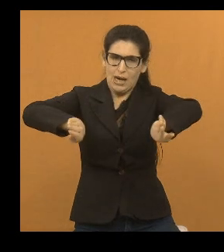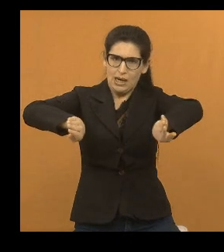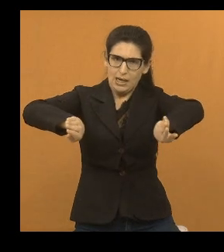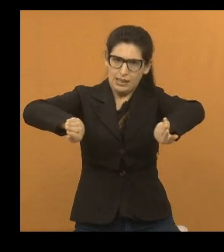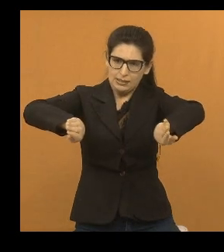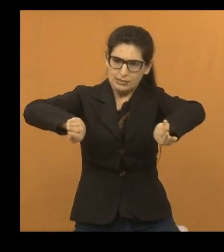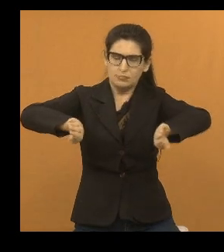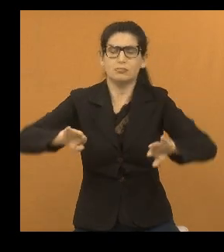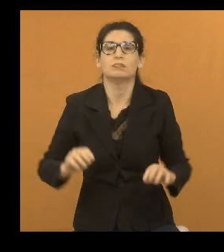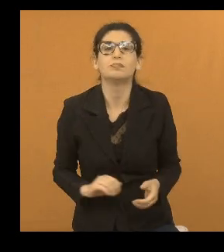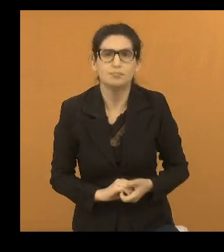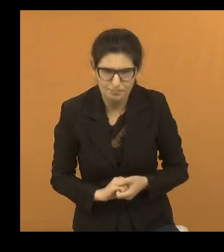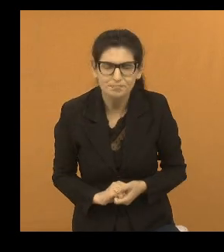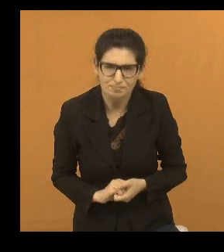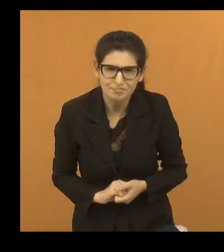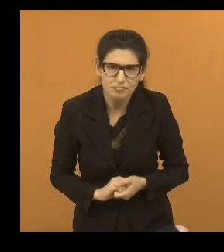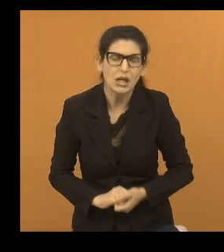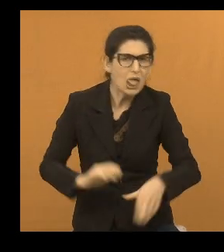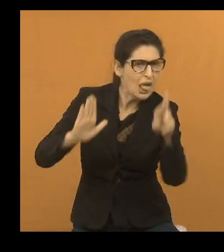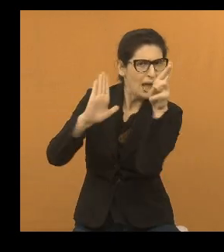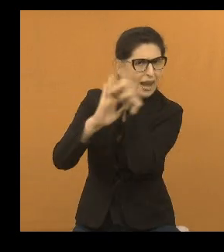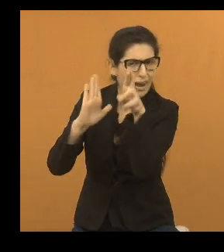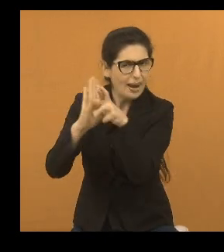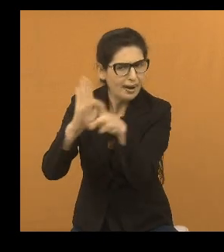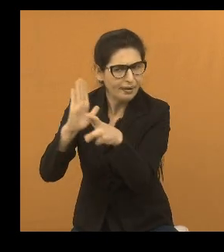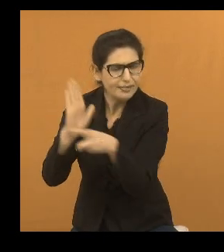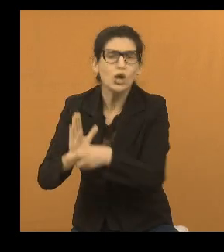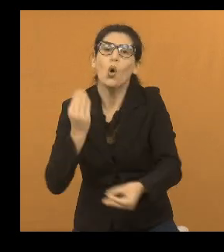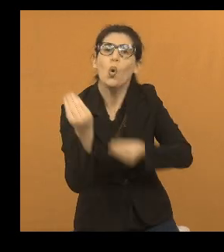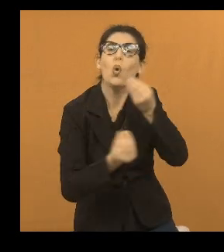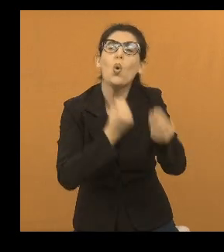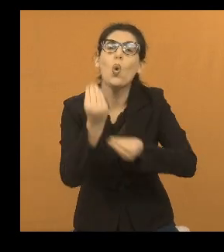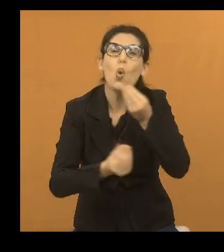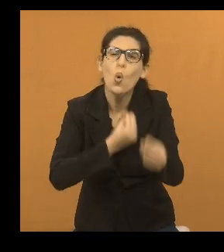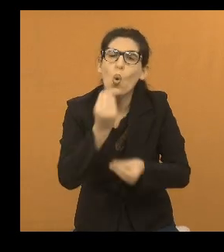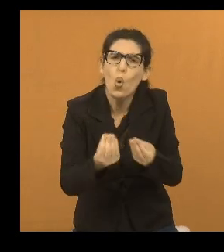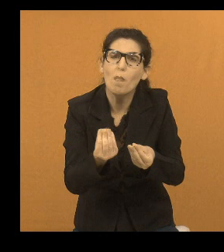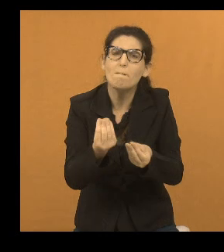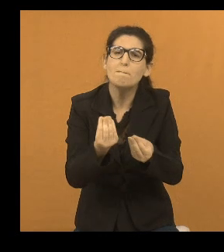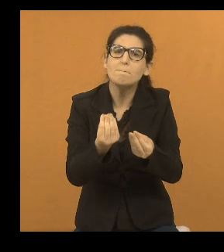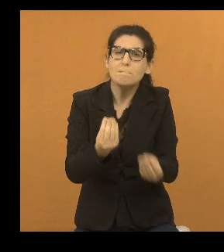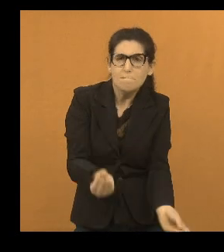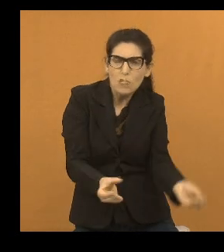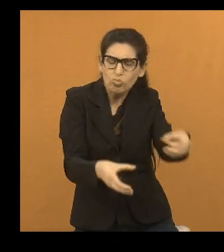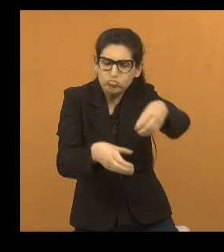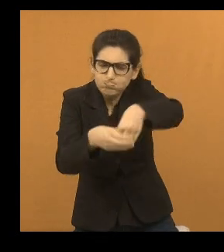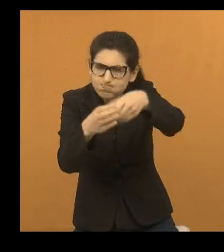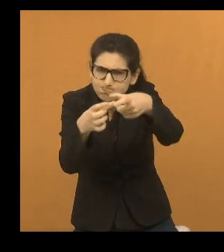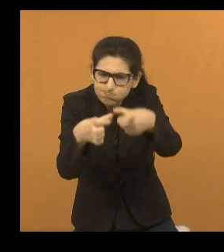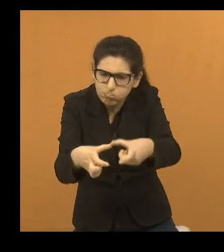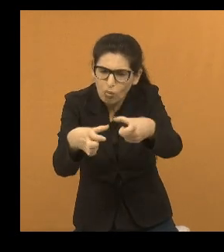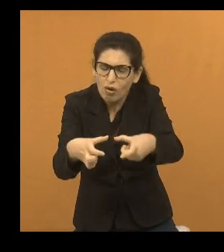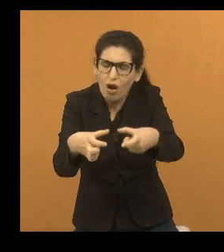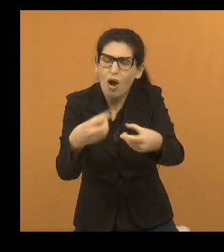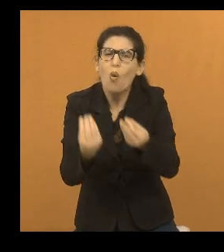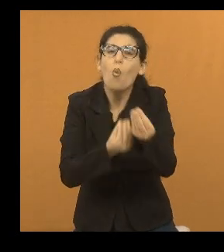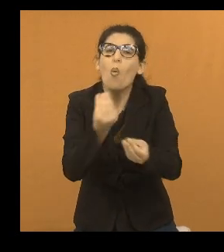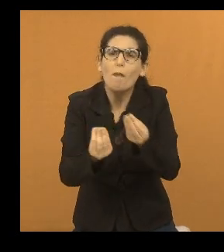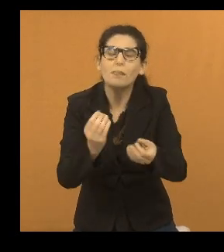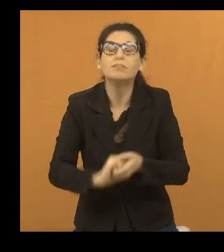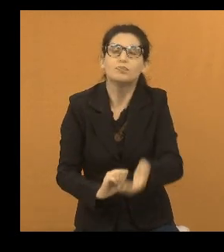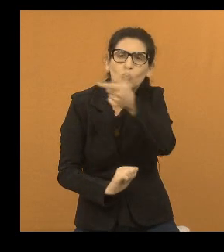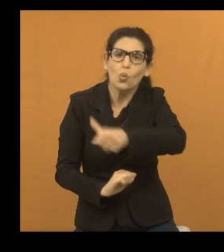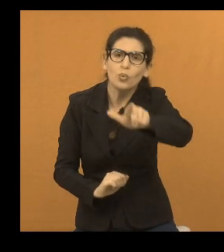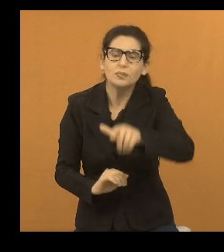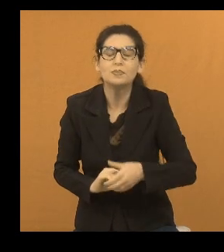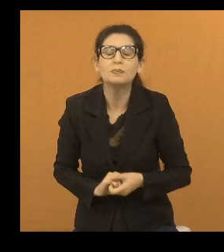do macrozoneamento, dando regra de como essas ocupações vão funcionar. Próximo.